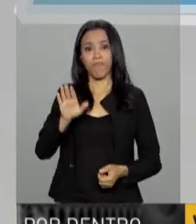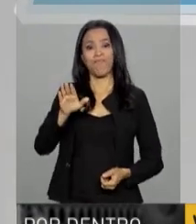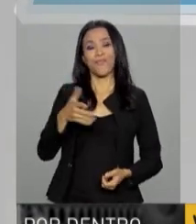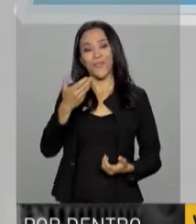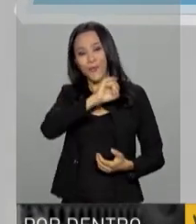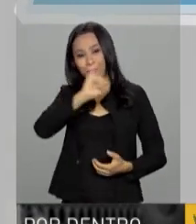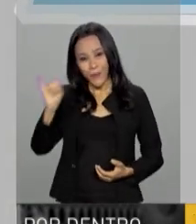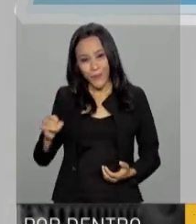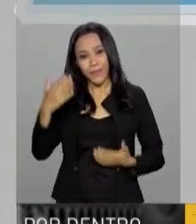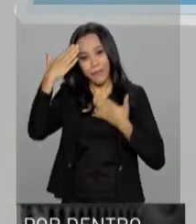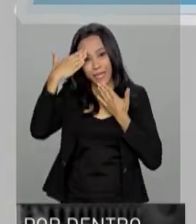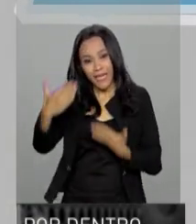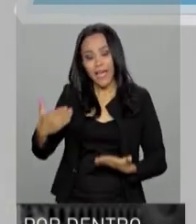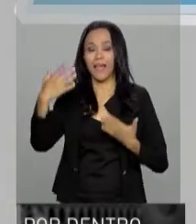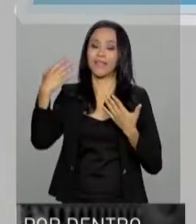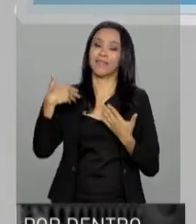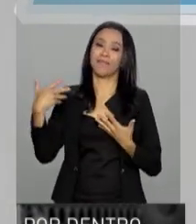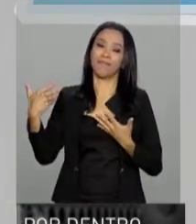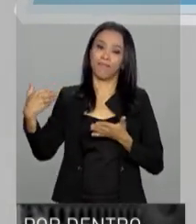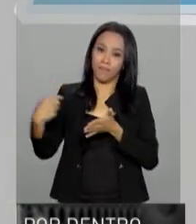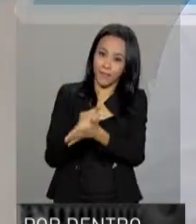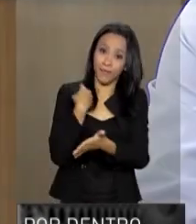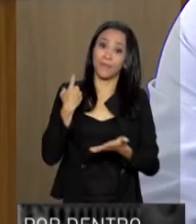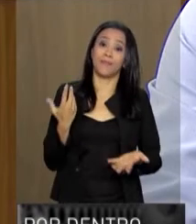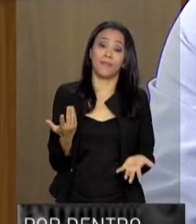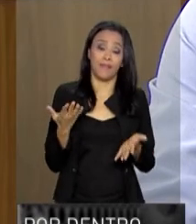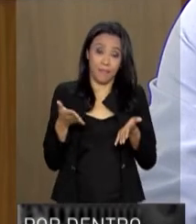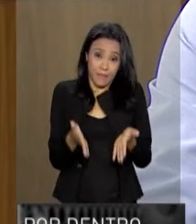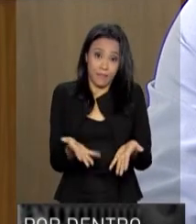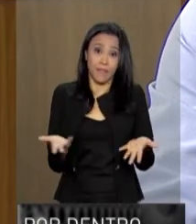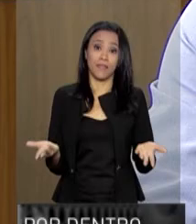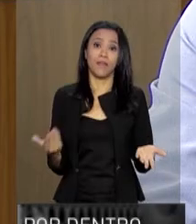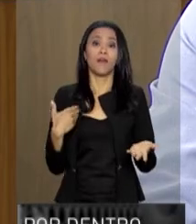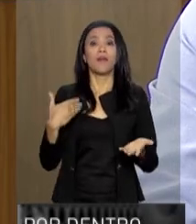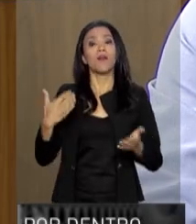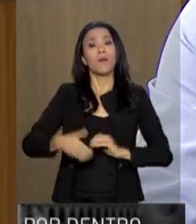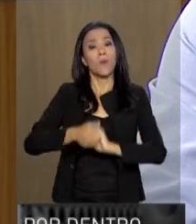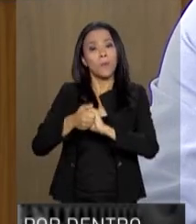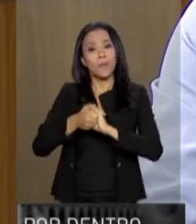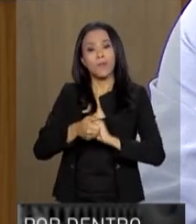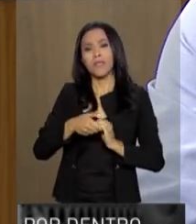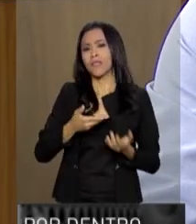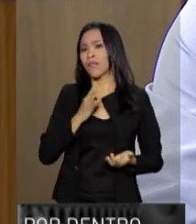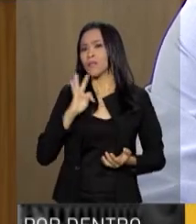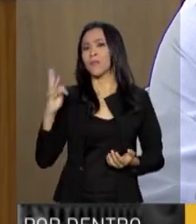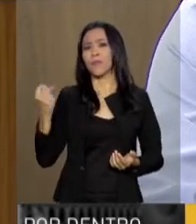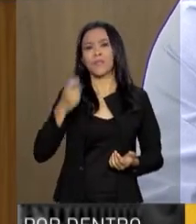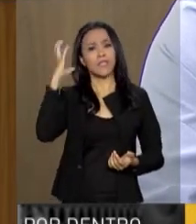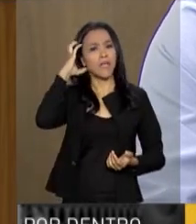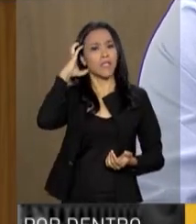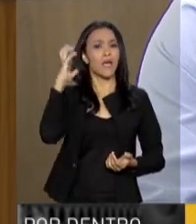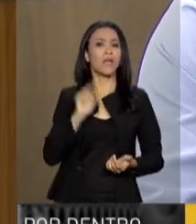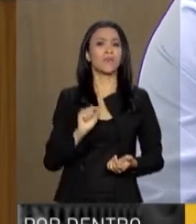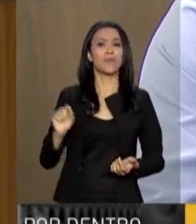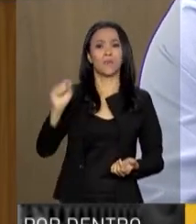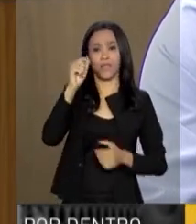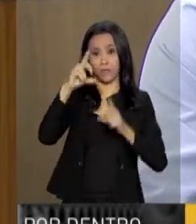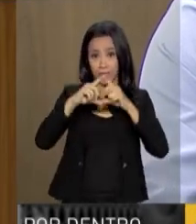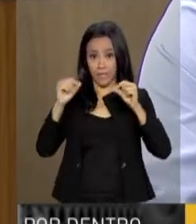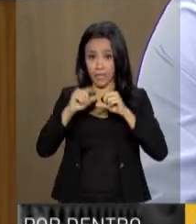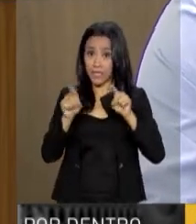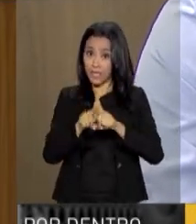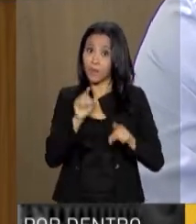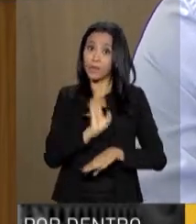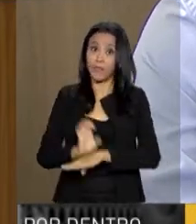válter lima obrigado pela sua participação pela sua pergunta complementar todas as rádios nacional do brasil e dos outros estados pergunta